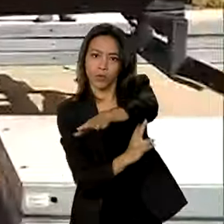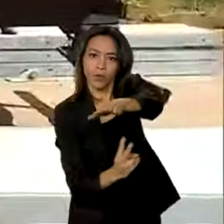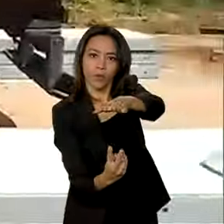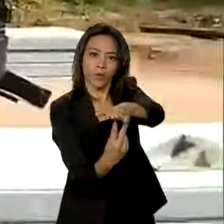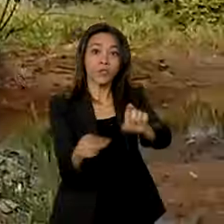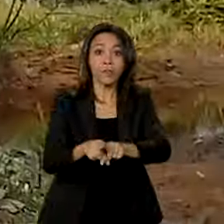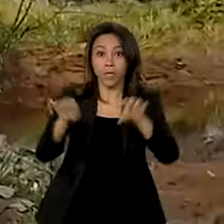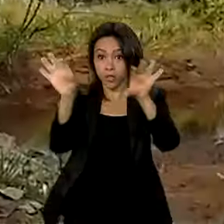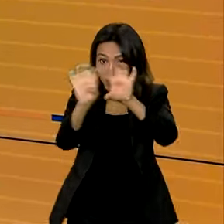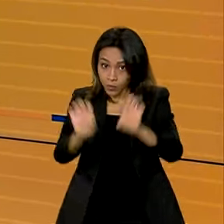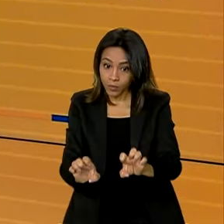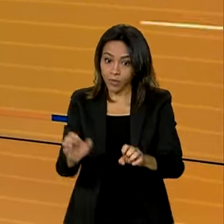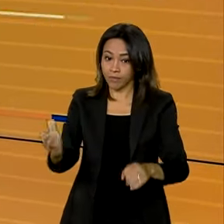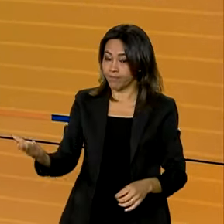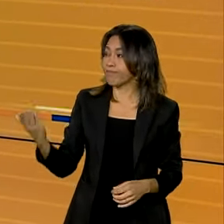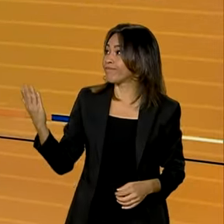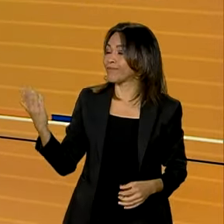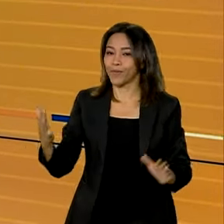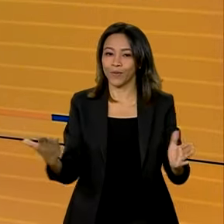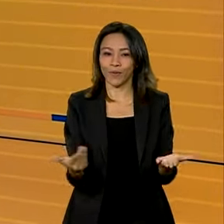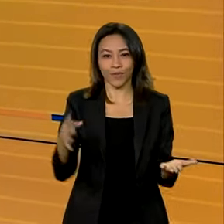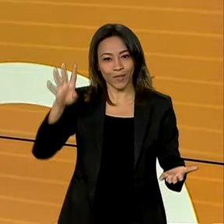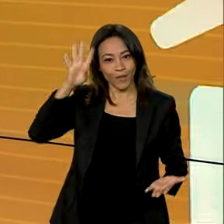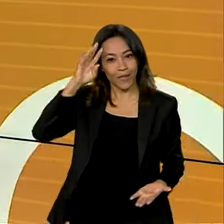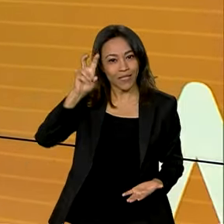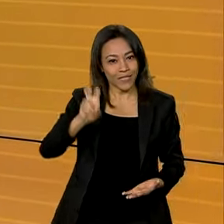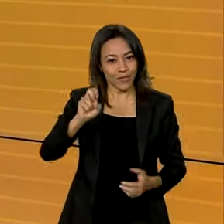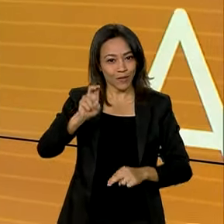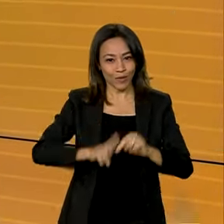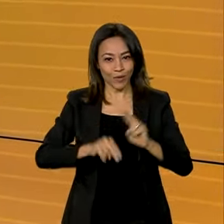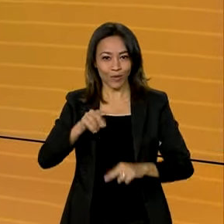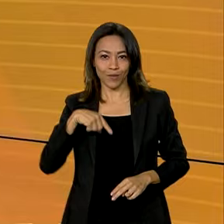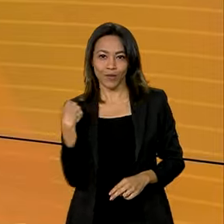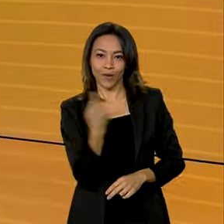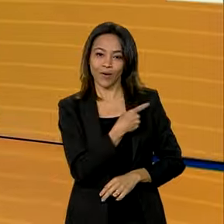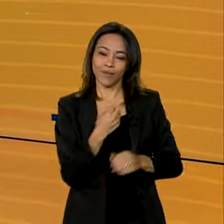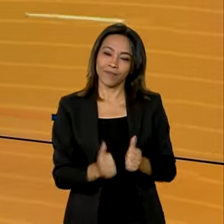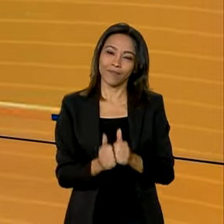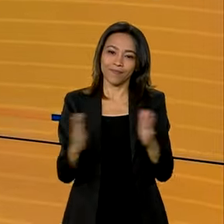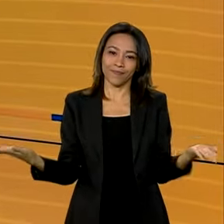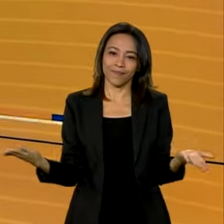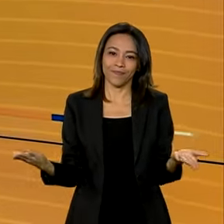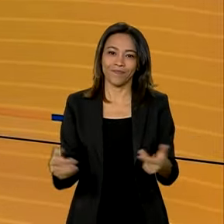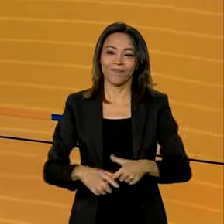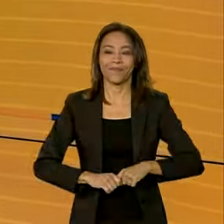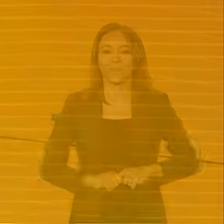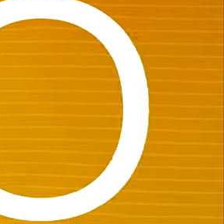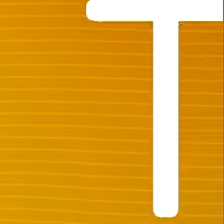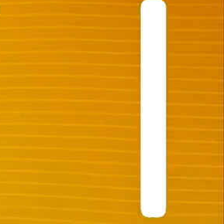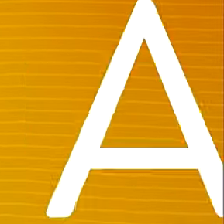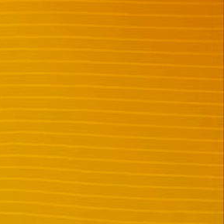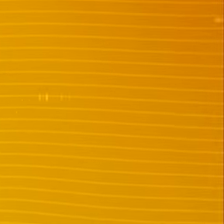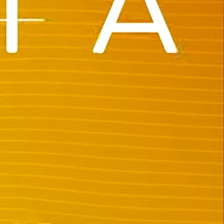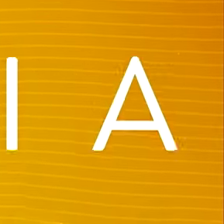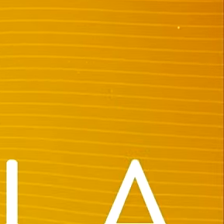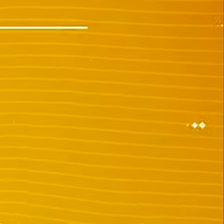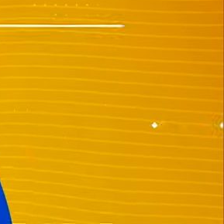de infraestrutura. Quarta-feira, 5 de junho, o Brasil em Dia começa agora.